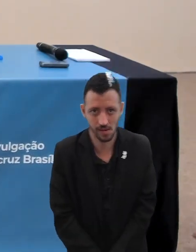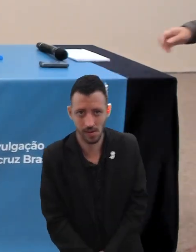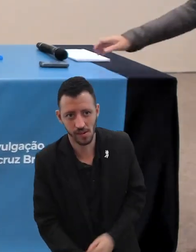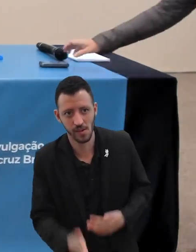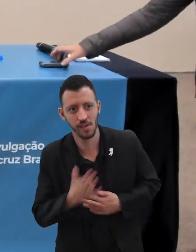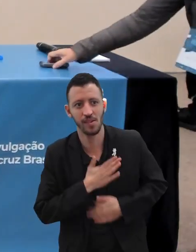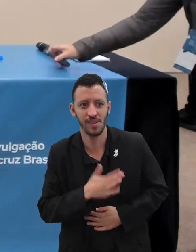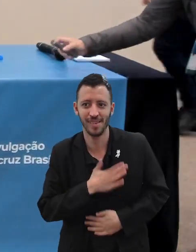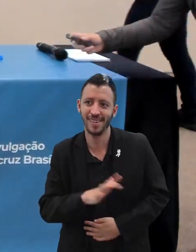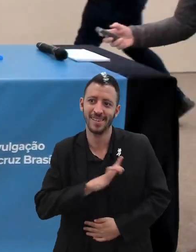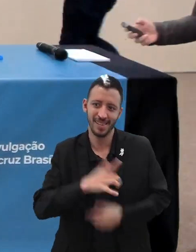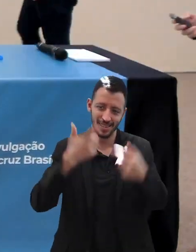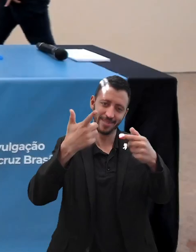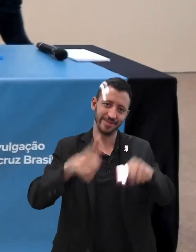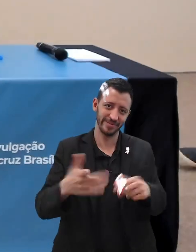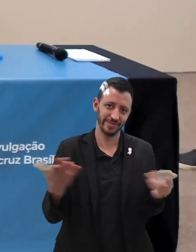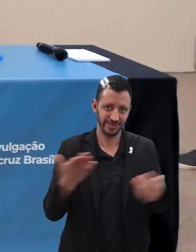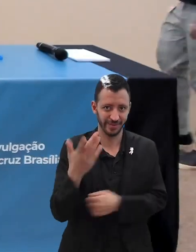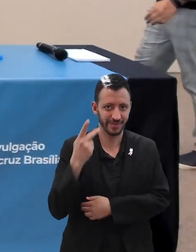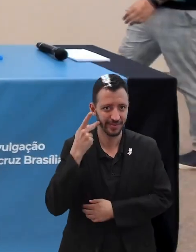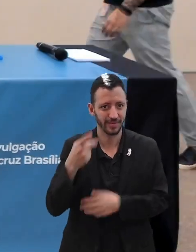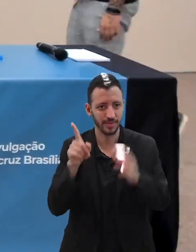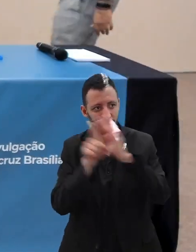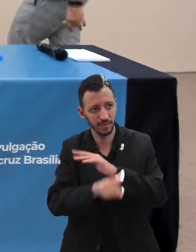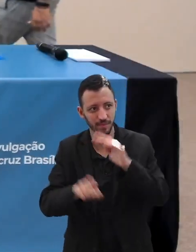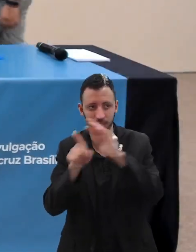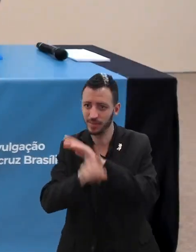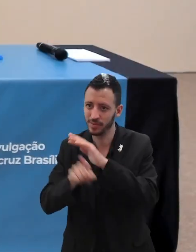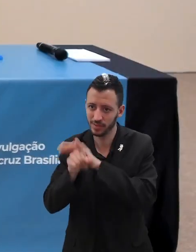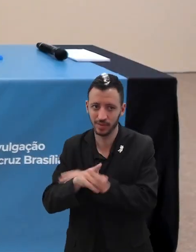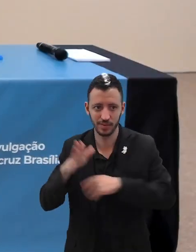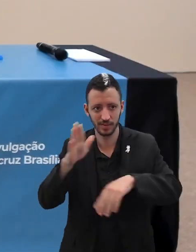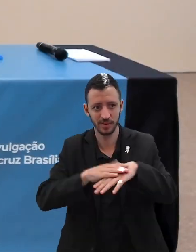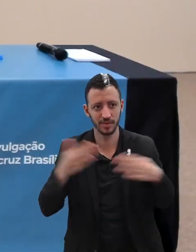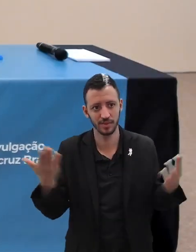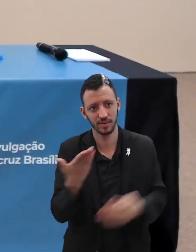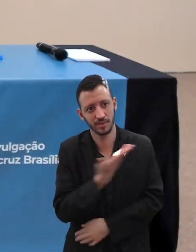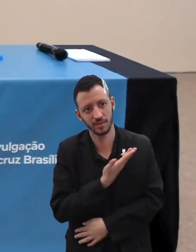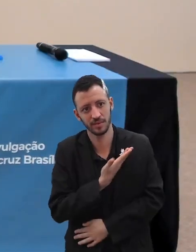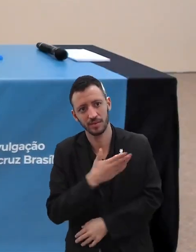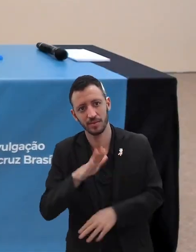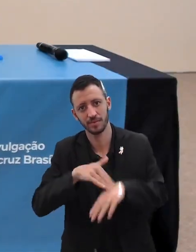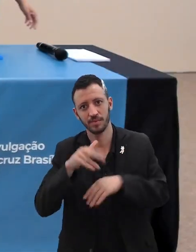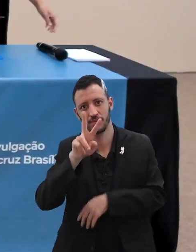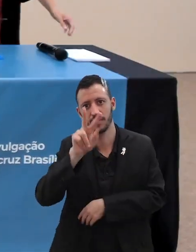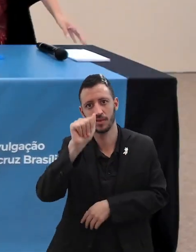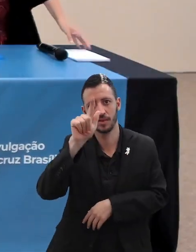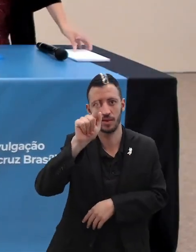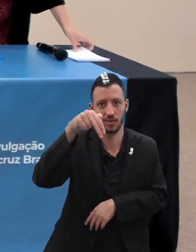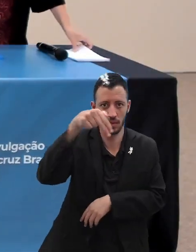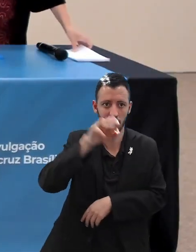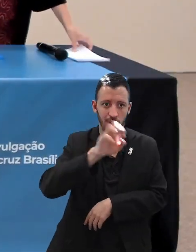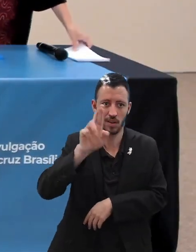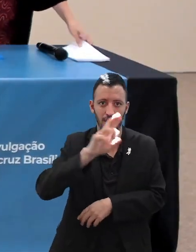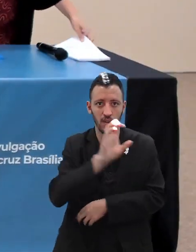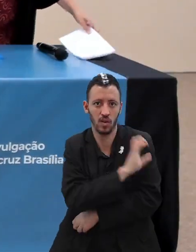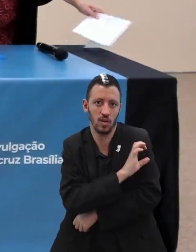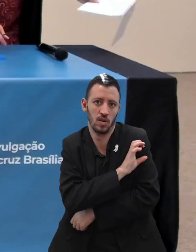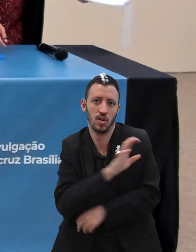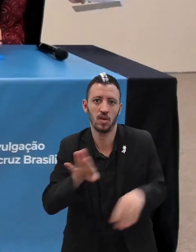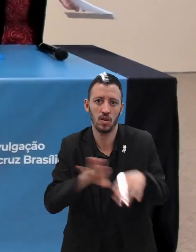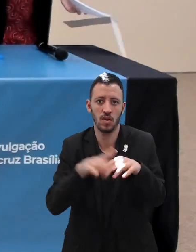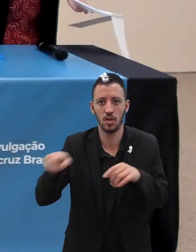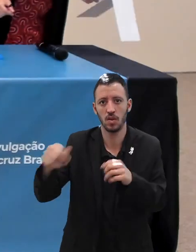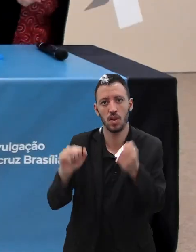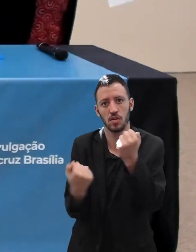Calma que no final a gente consegue fazer uma rodada de perguntas. Eu vou chamar agora o colega Wagner Vasconcelos, coordenador da assessoria